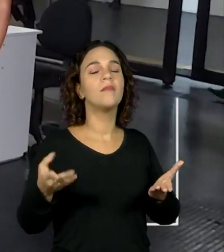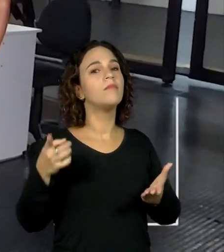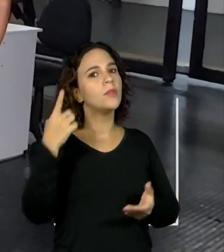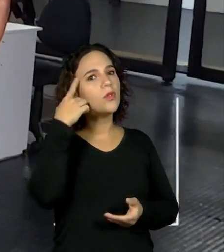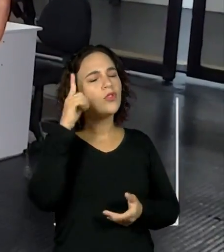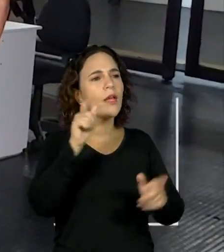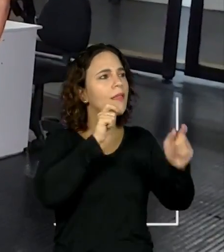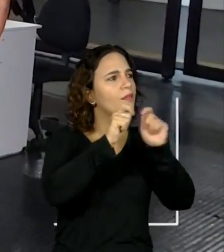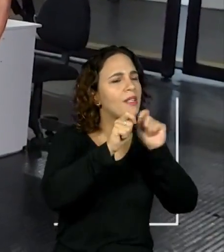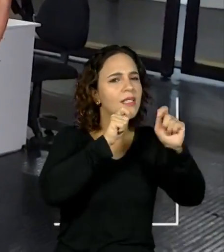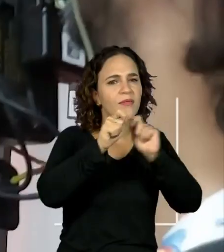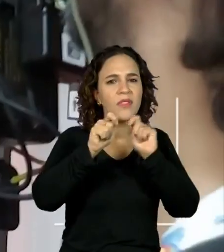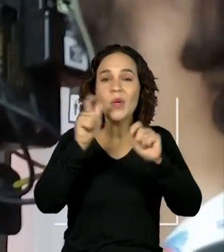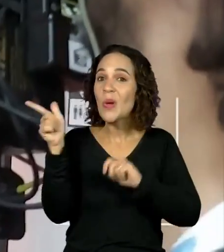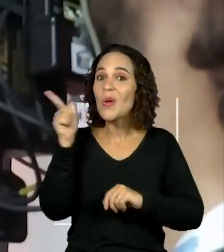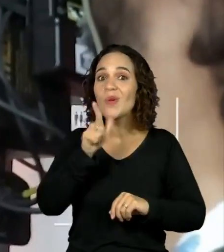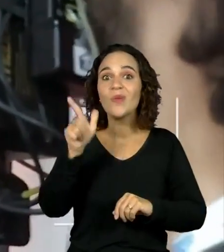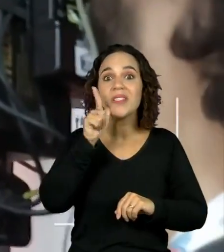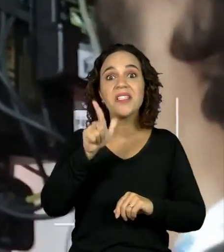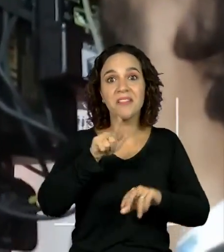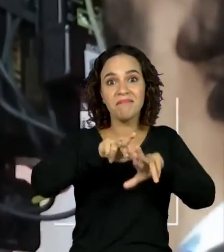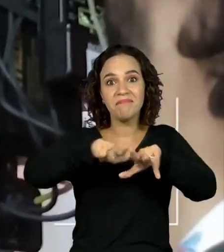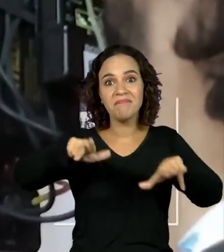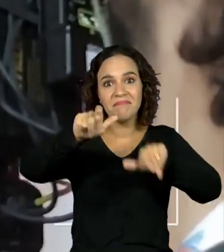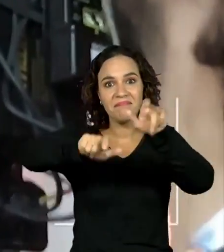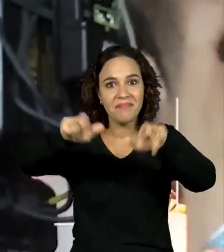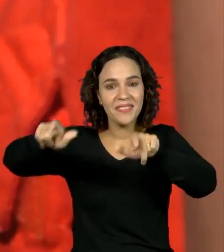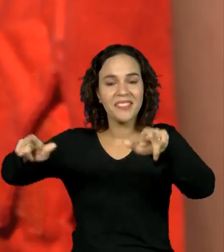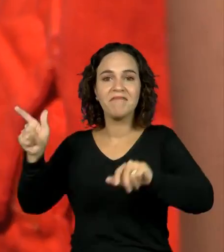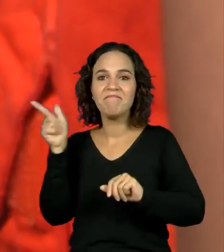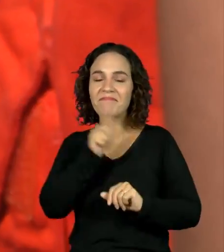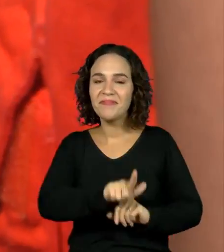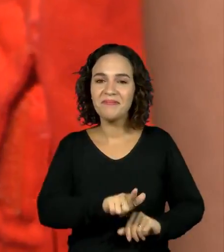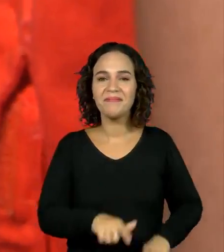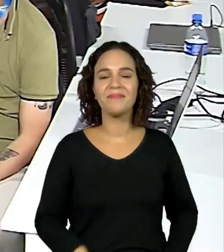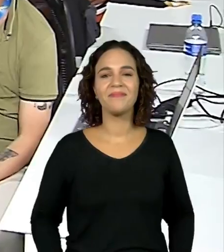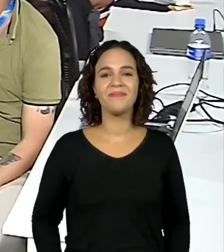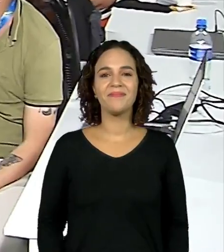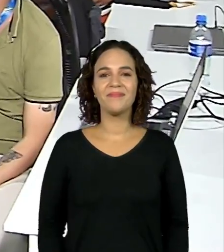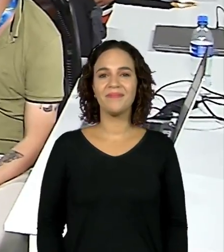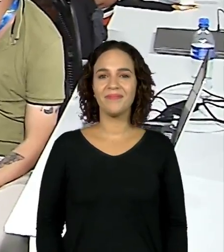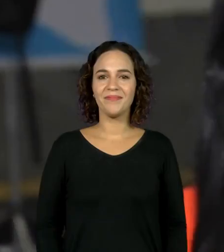muita entrevista, conseguimos entrevistar várias pessoas.